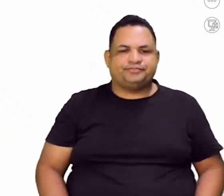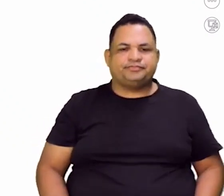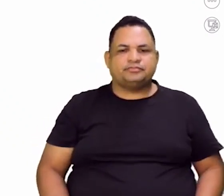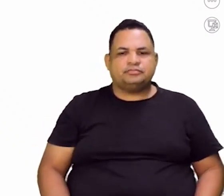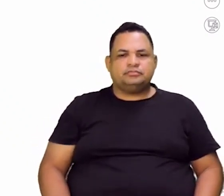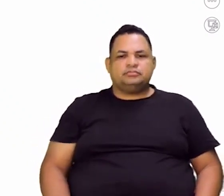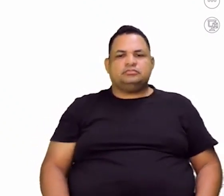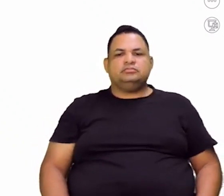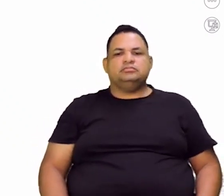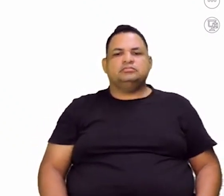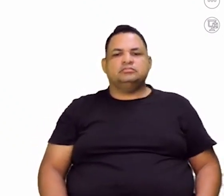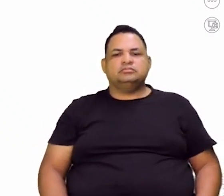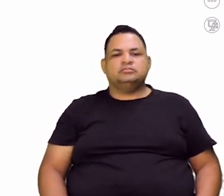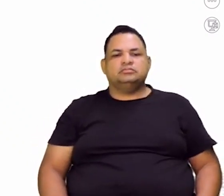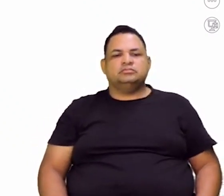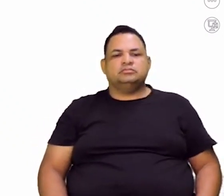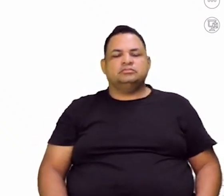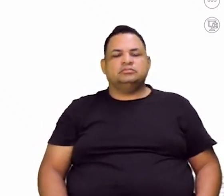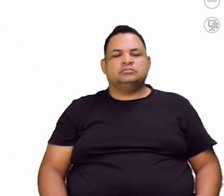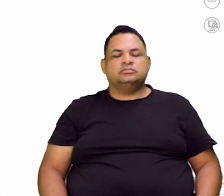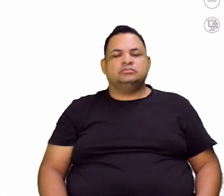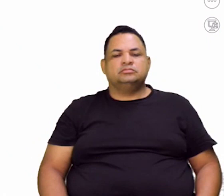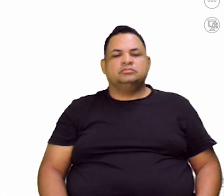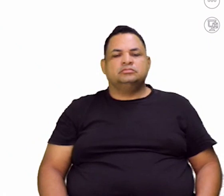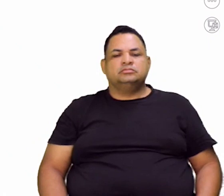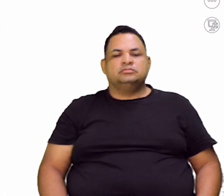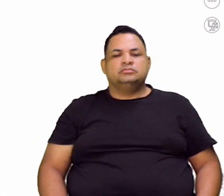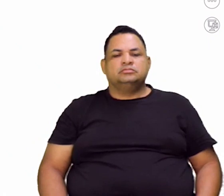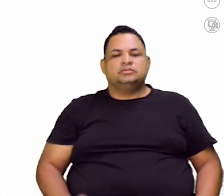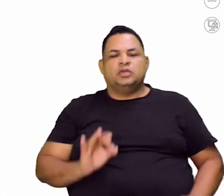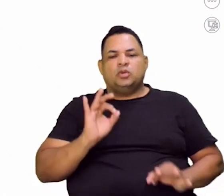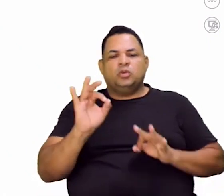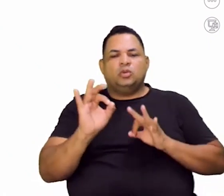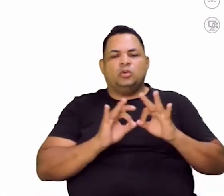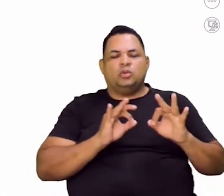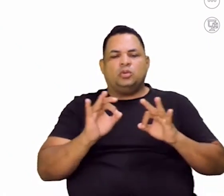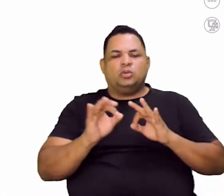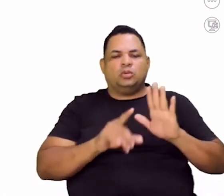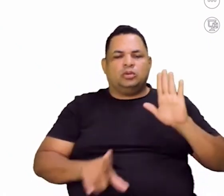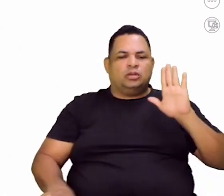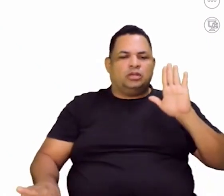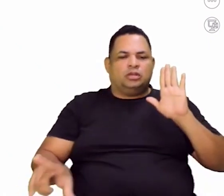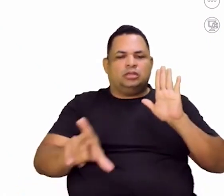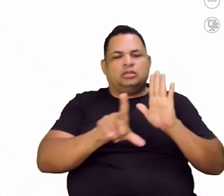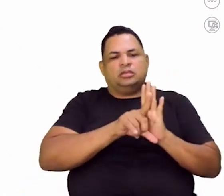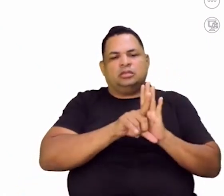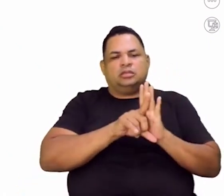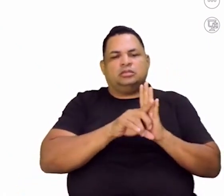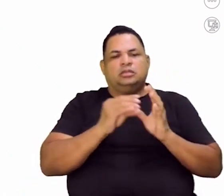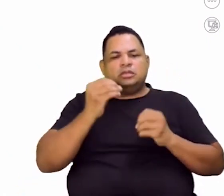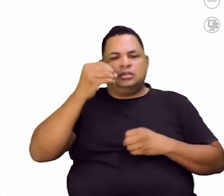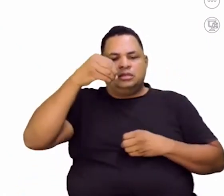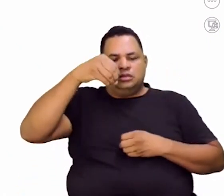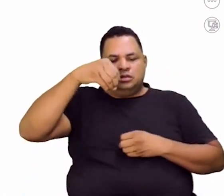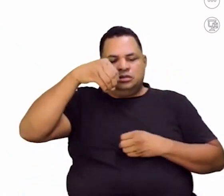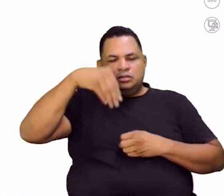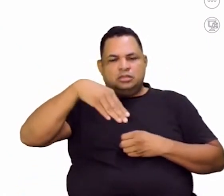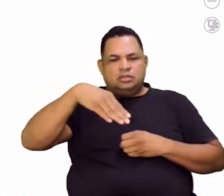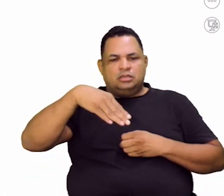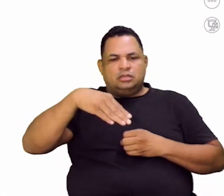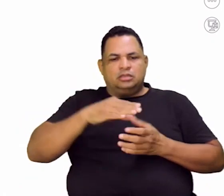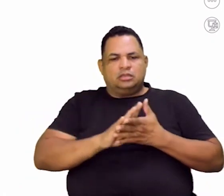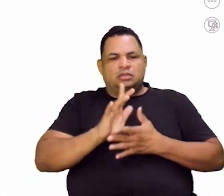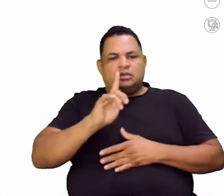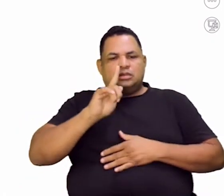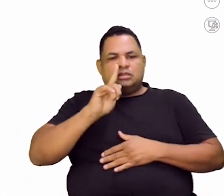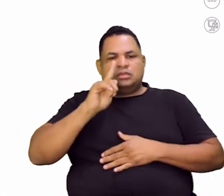vários âmbitos. Aí ele chamou isso, gente, olha só, a lei da queda dos corpos. Aqui,